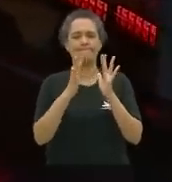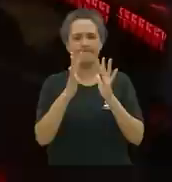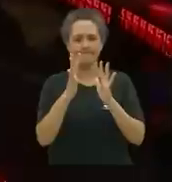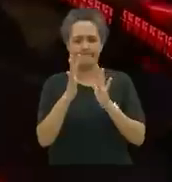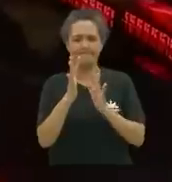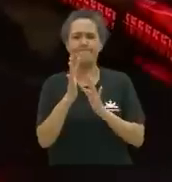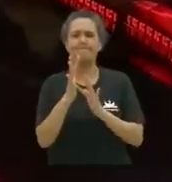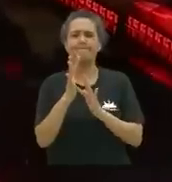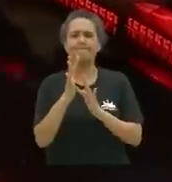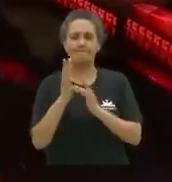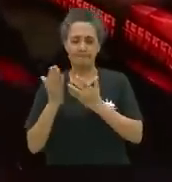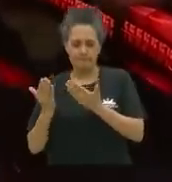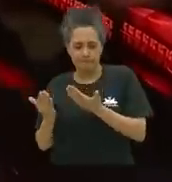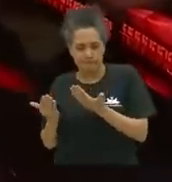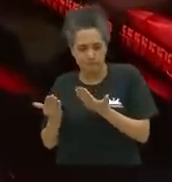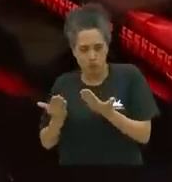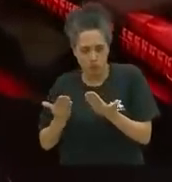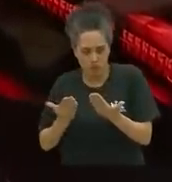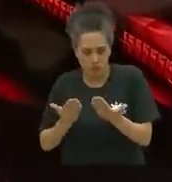Crucificado.